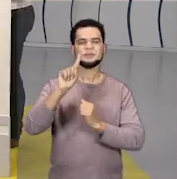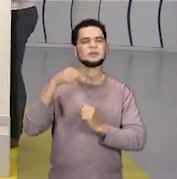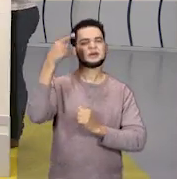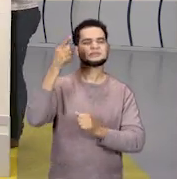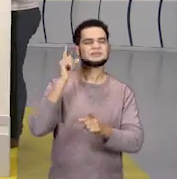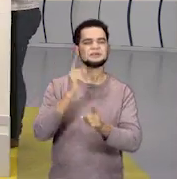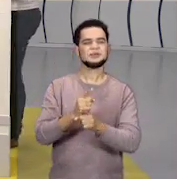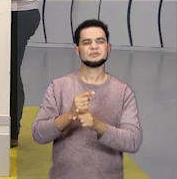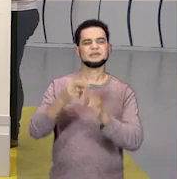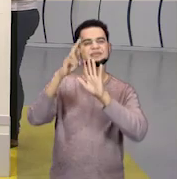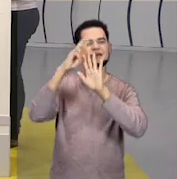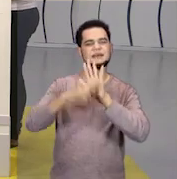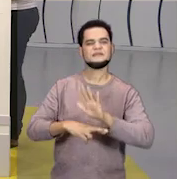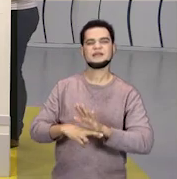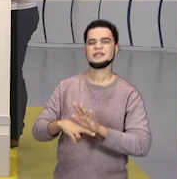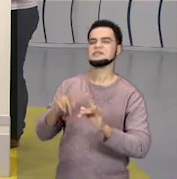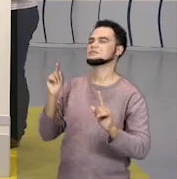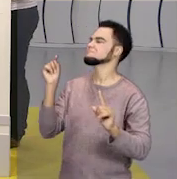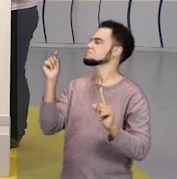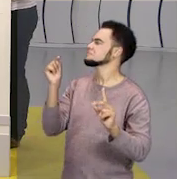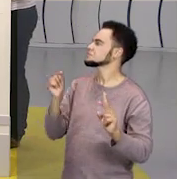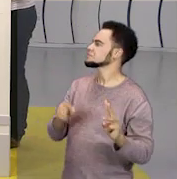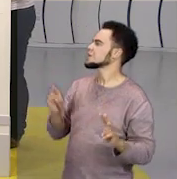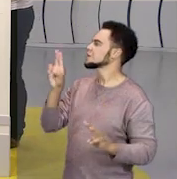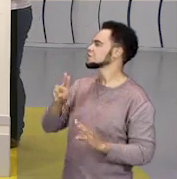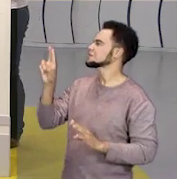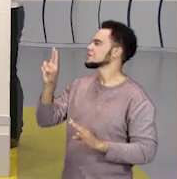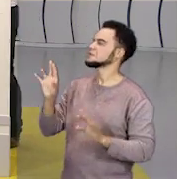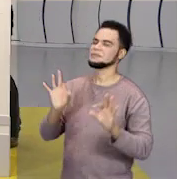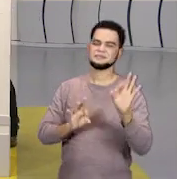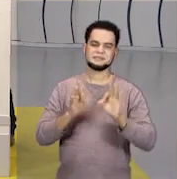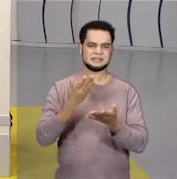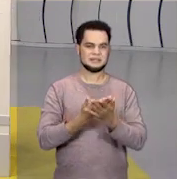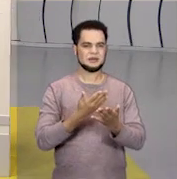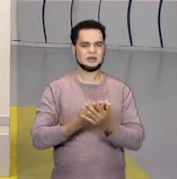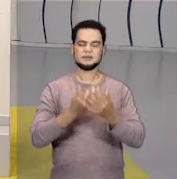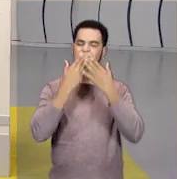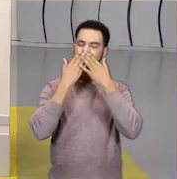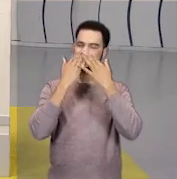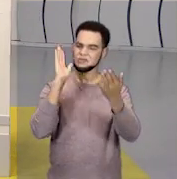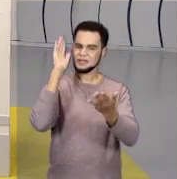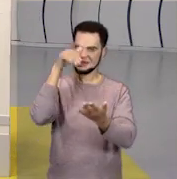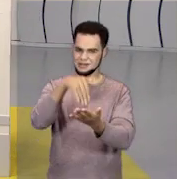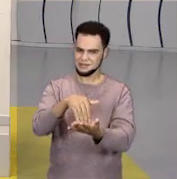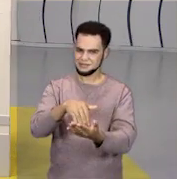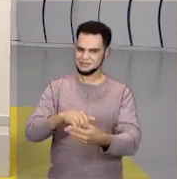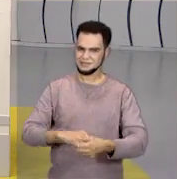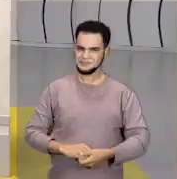foram as referências que eu utilizei para construir essa aula, tá bom? Beijos e até lá!